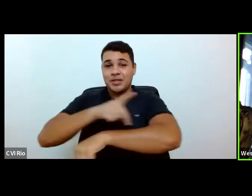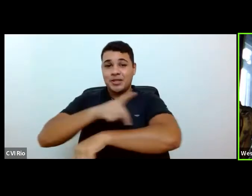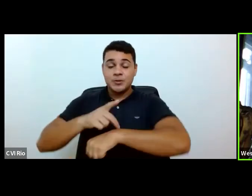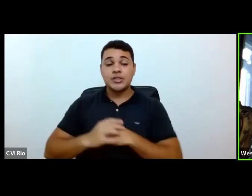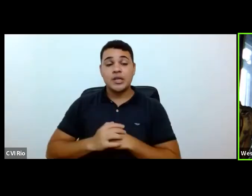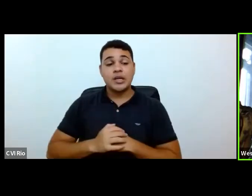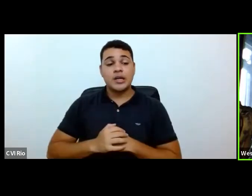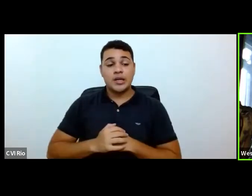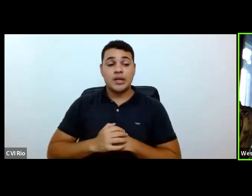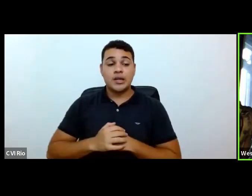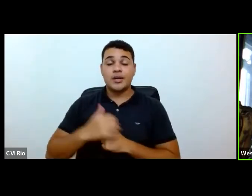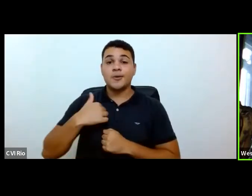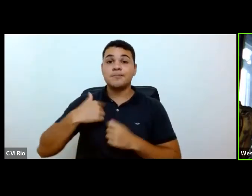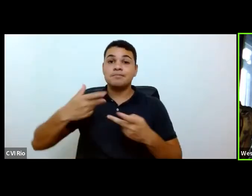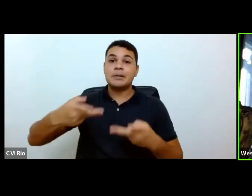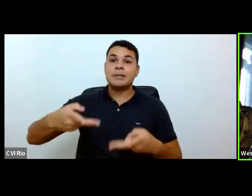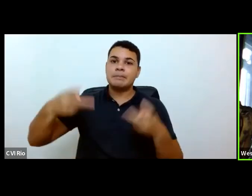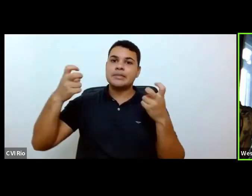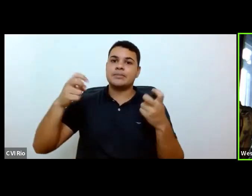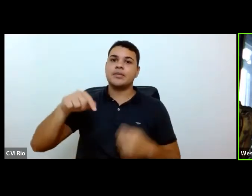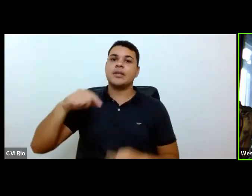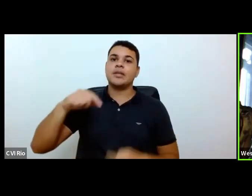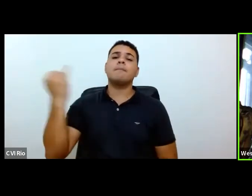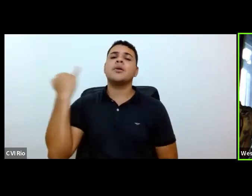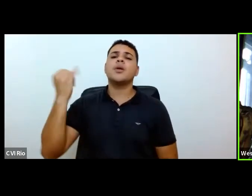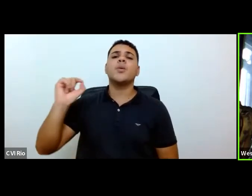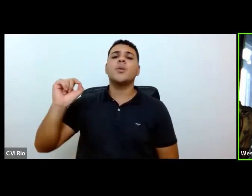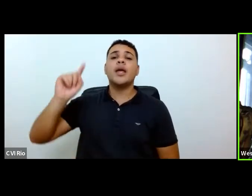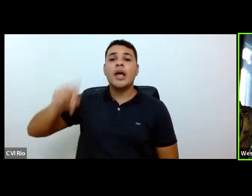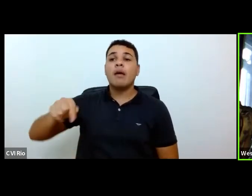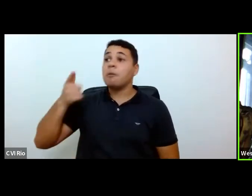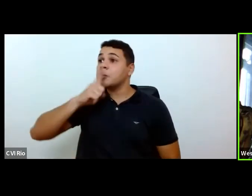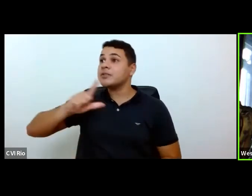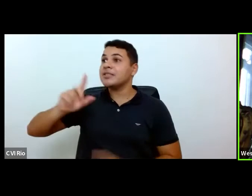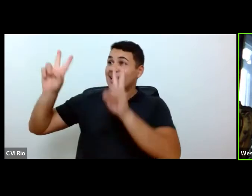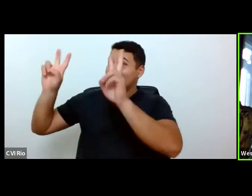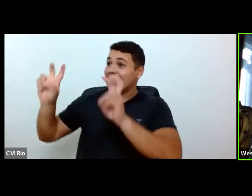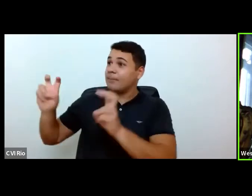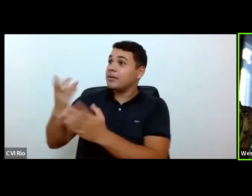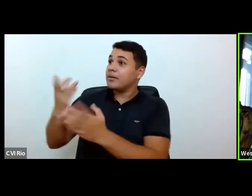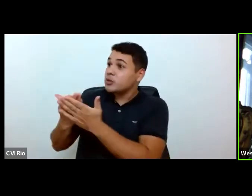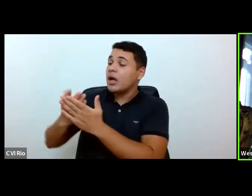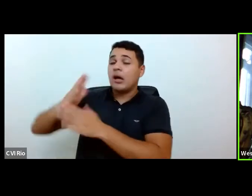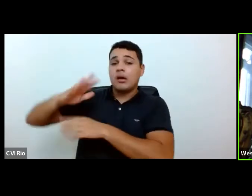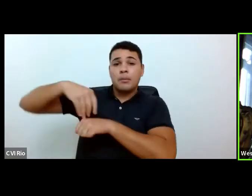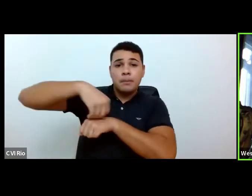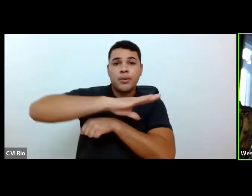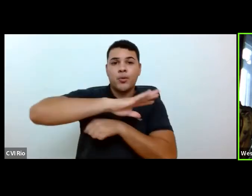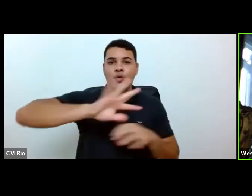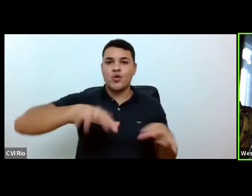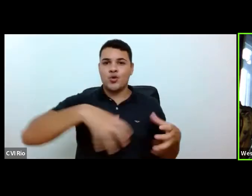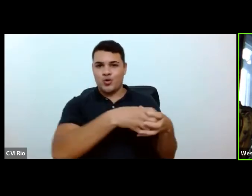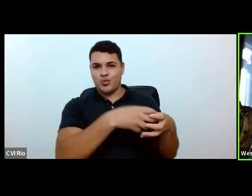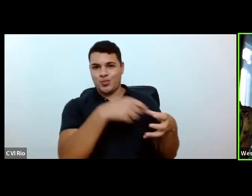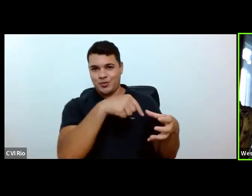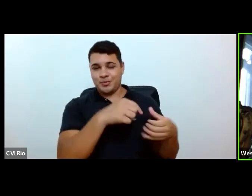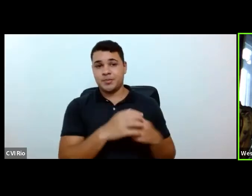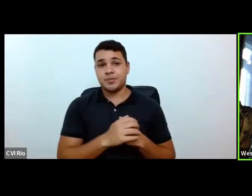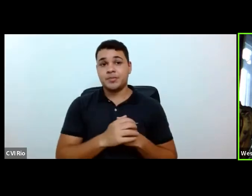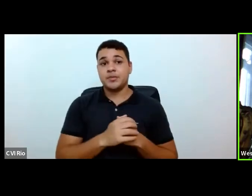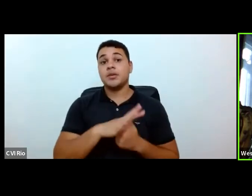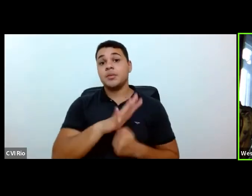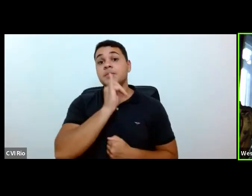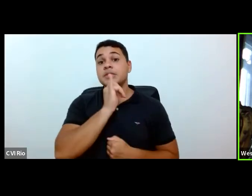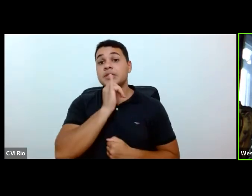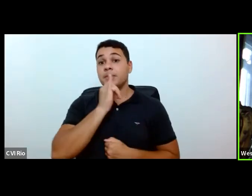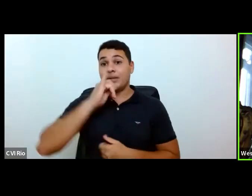devolutiva para a minha comunidade. Então, eu estabeleci processos de troca com outros familiares, né? Pessoas da minha família,